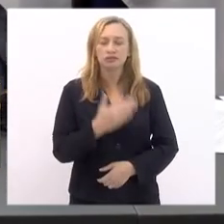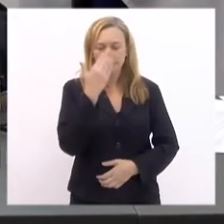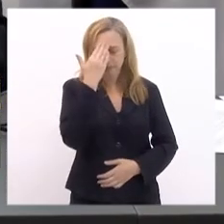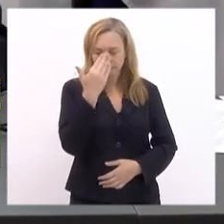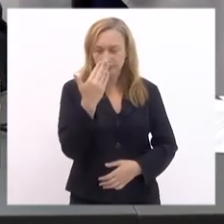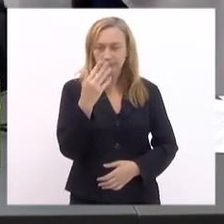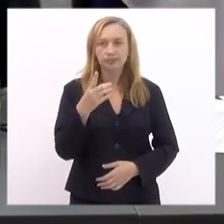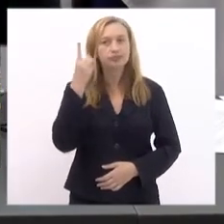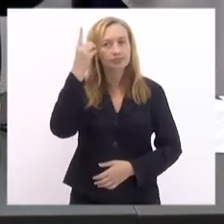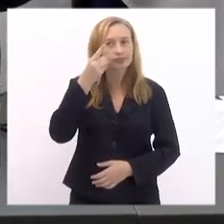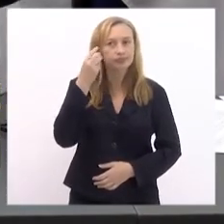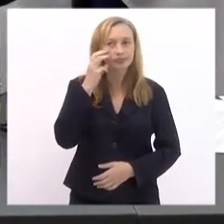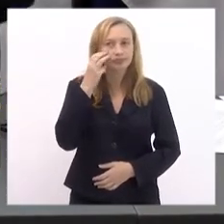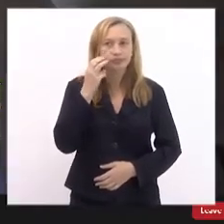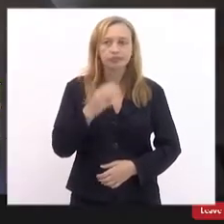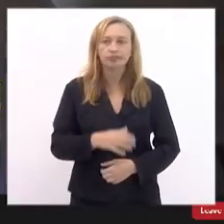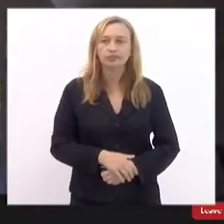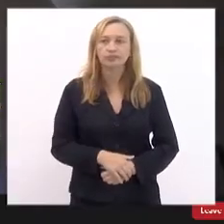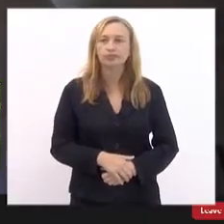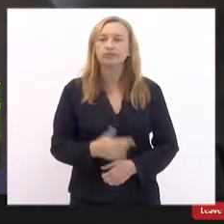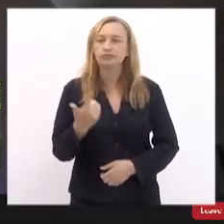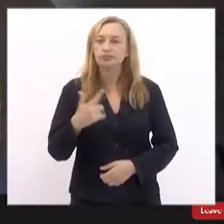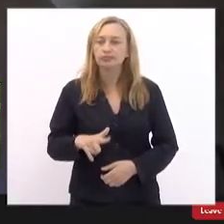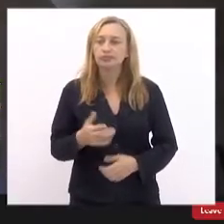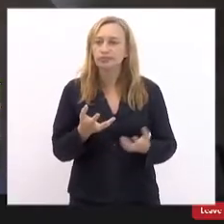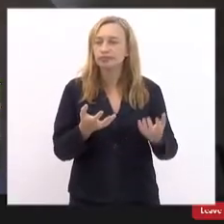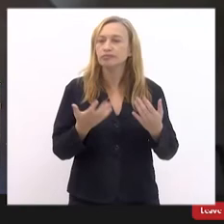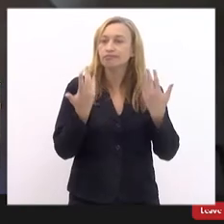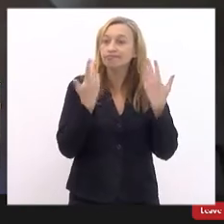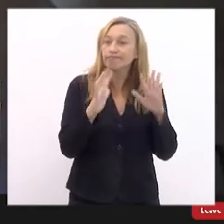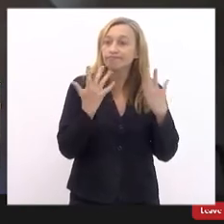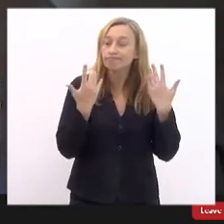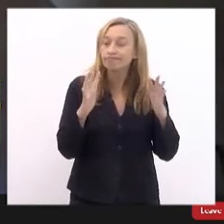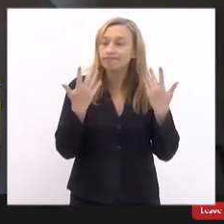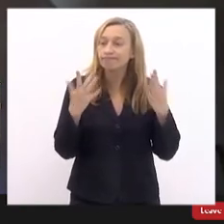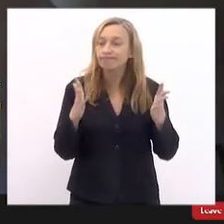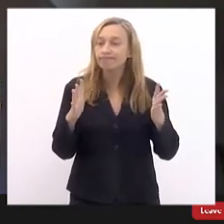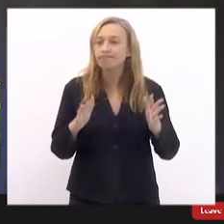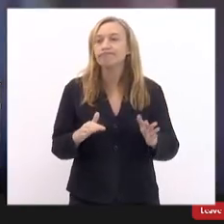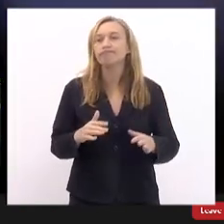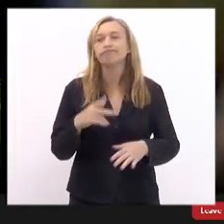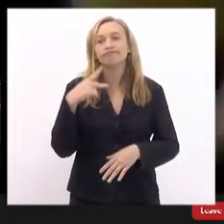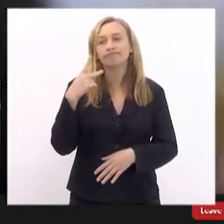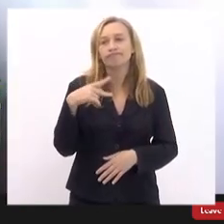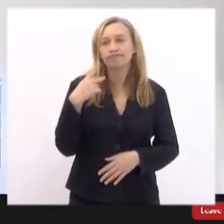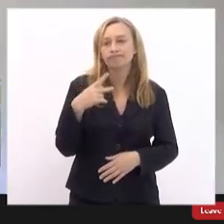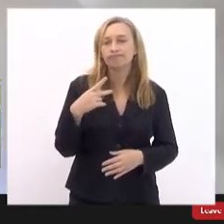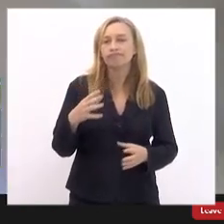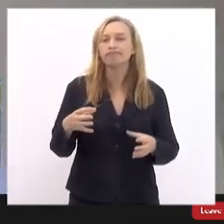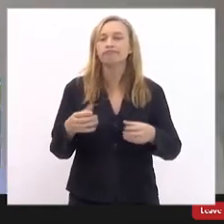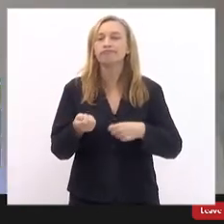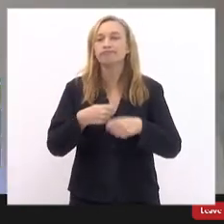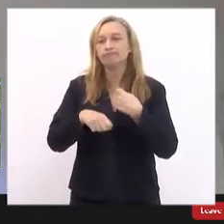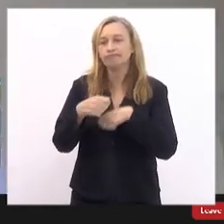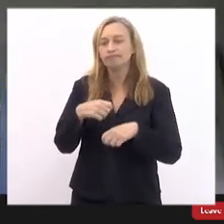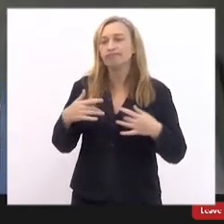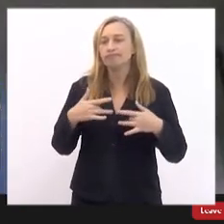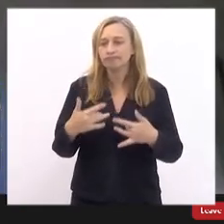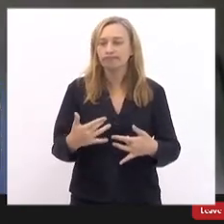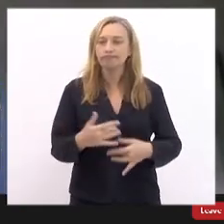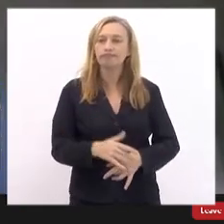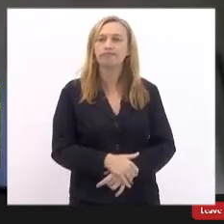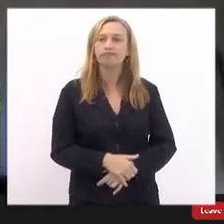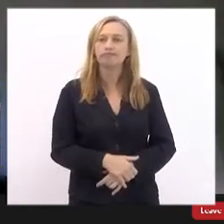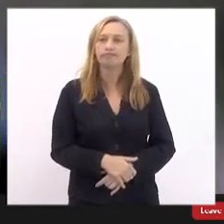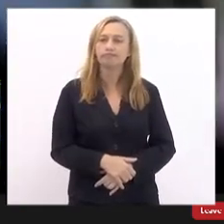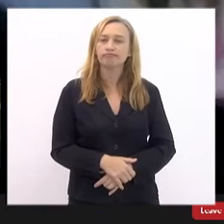Obrigado, deputado Waldeck. Mais uma vez eu queria parabenizar a Frente Parlamentar de Economia Solidária, né,